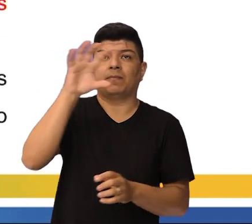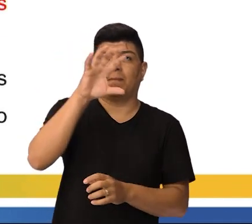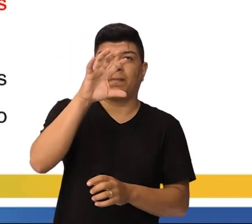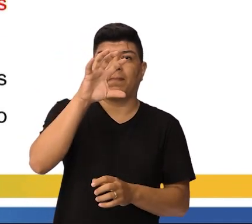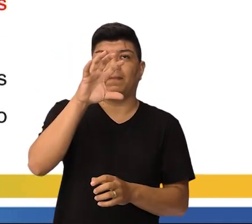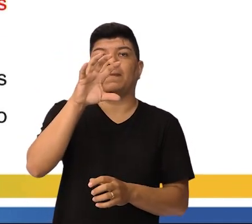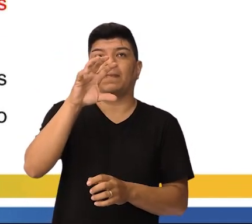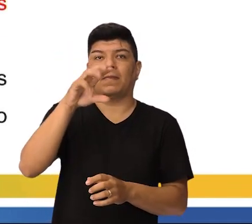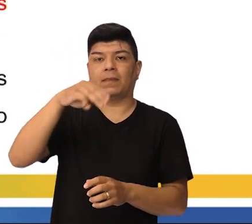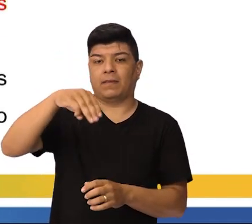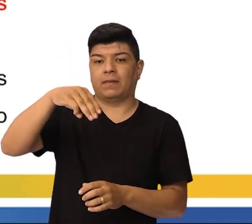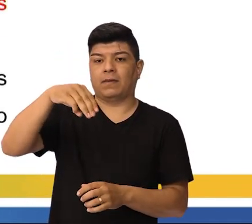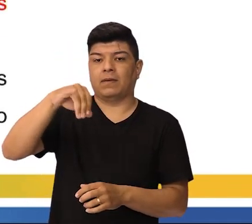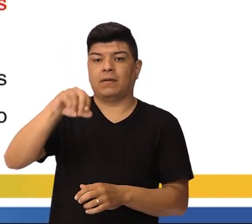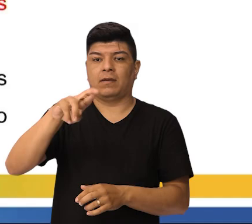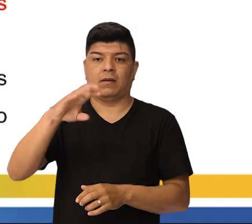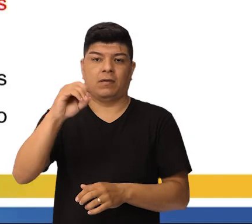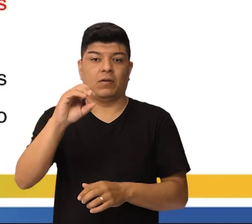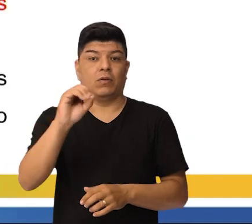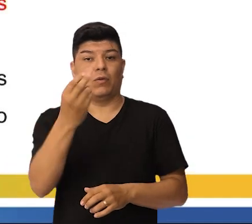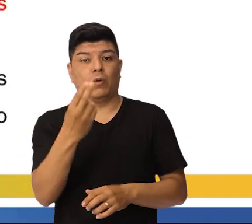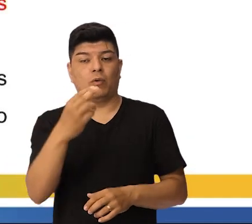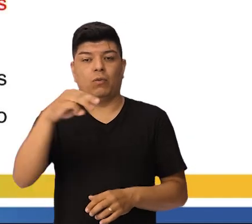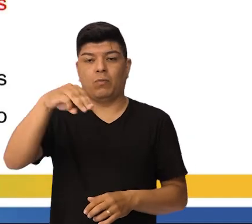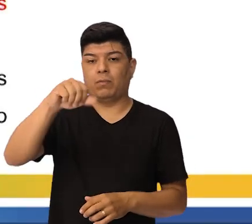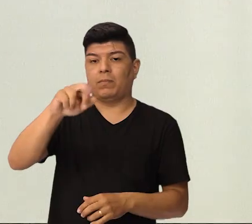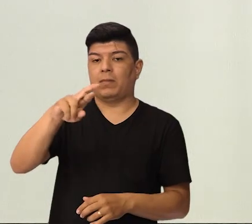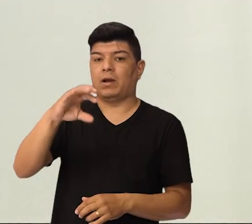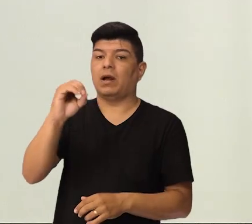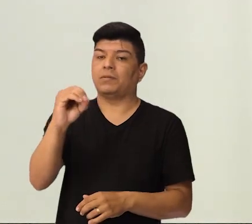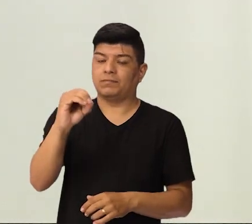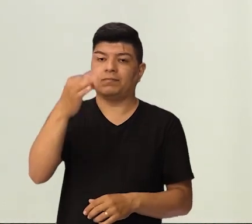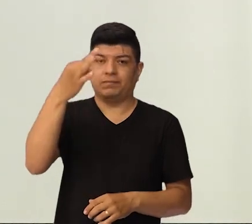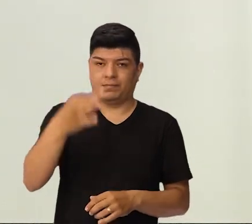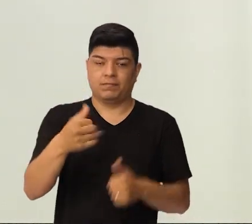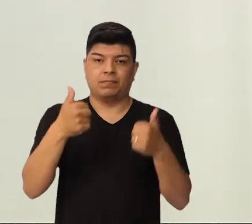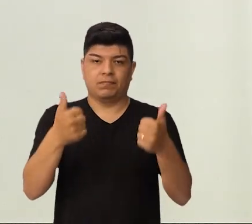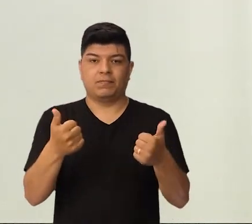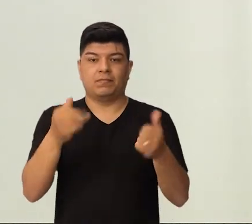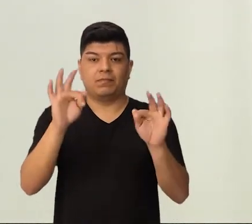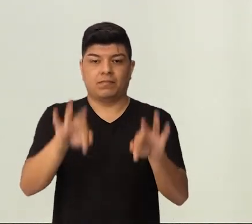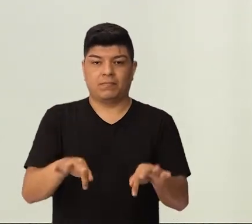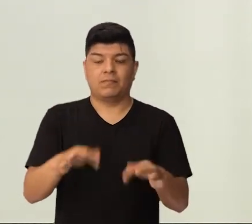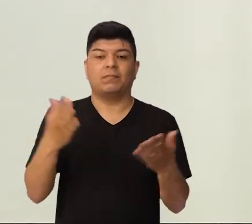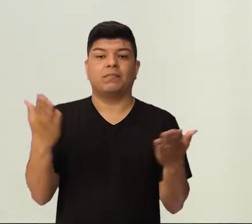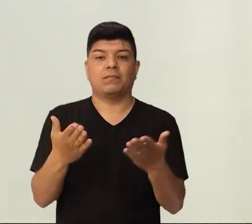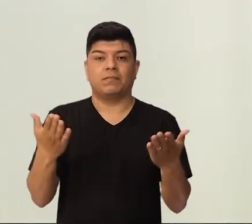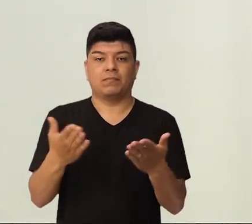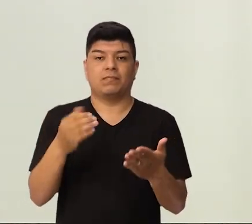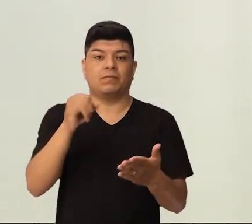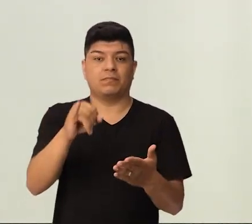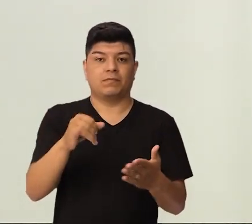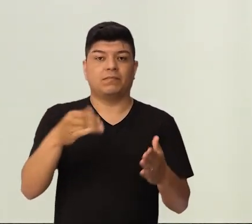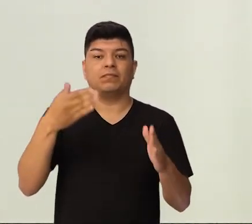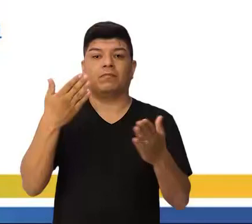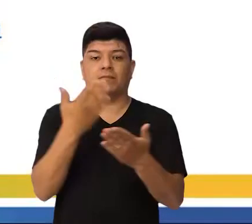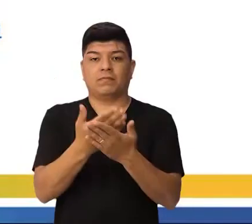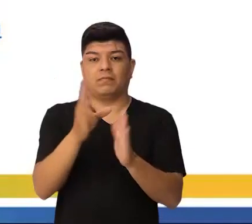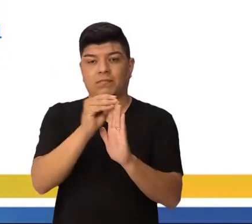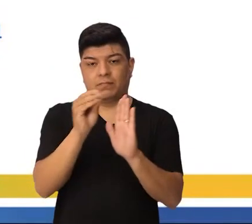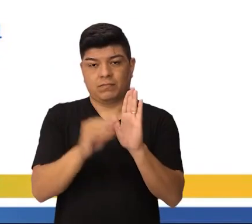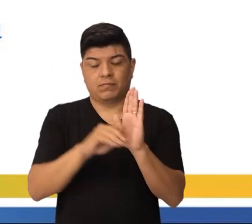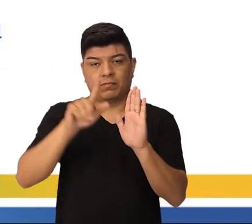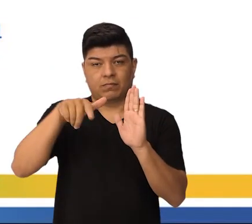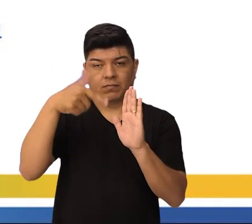macroclimáticas como difunde a imprensa. Essa seria a incorreta. Com isso, a gente encerra a nossa aula de hoje. Se você quiser acessar esse conteúdo